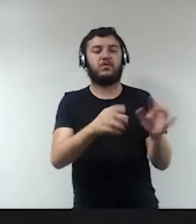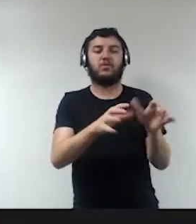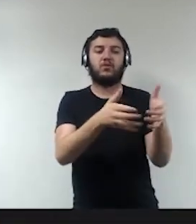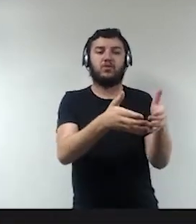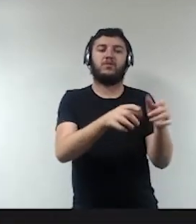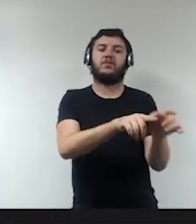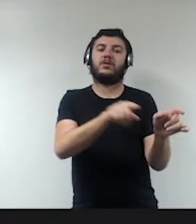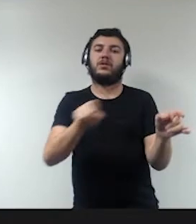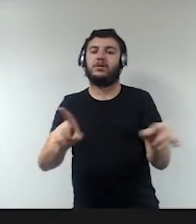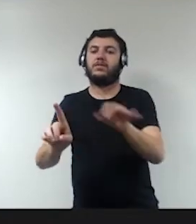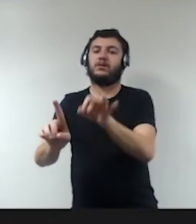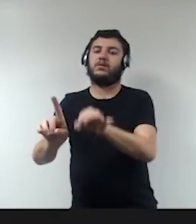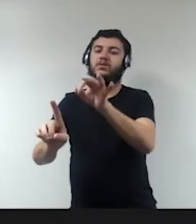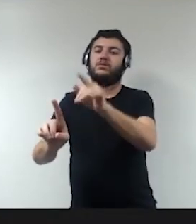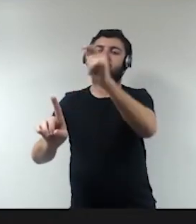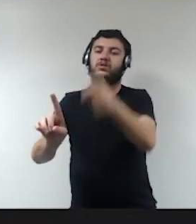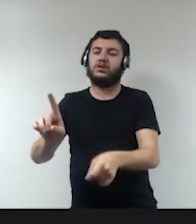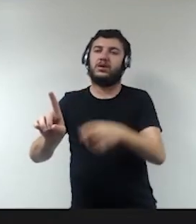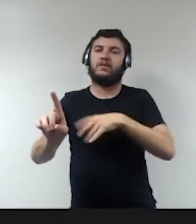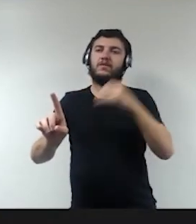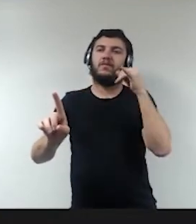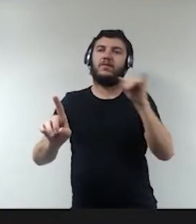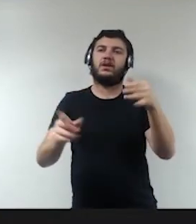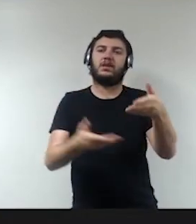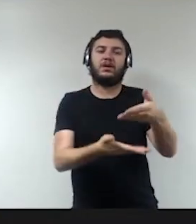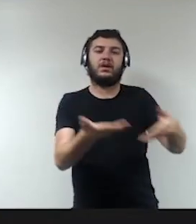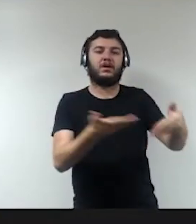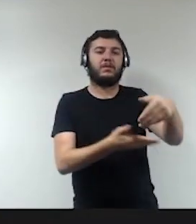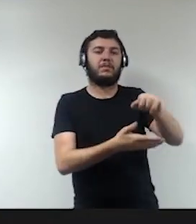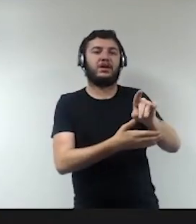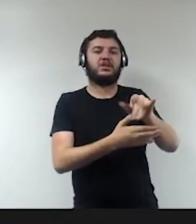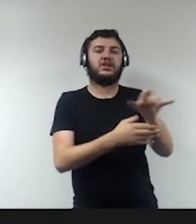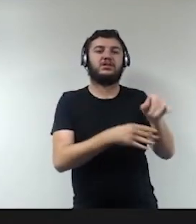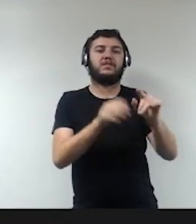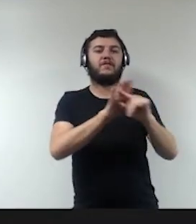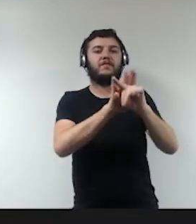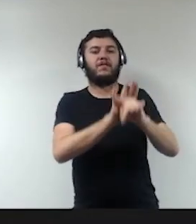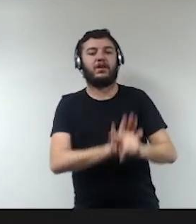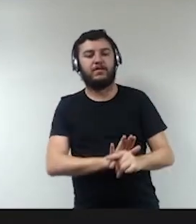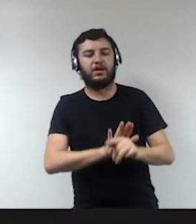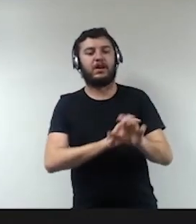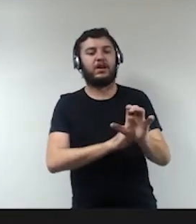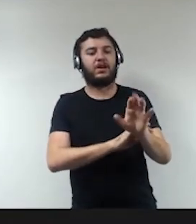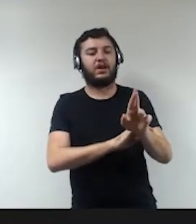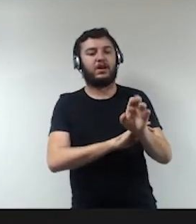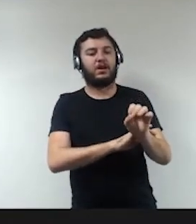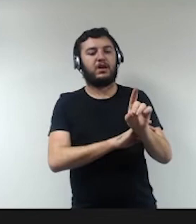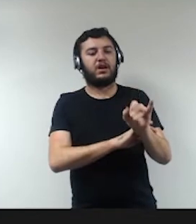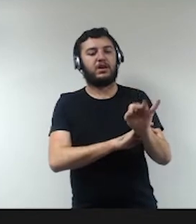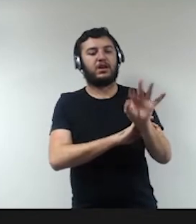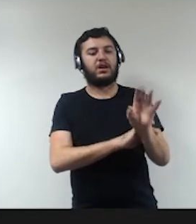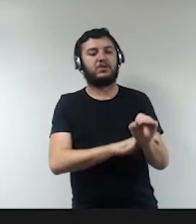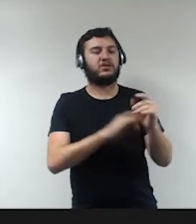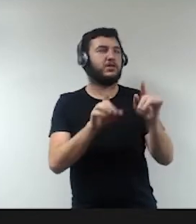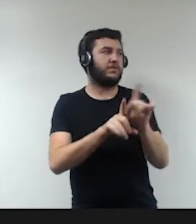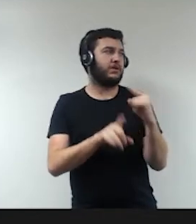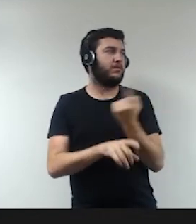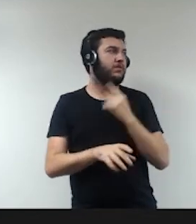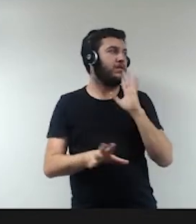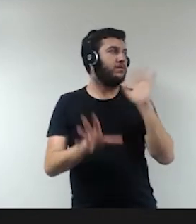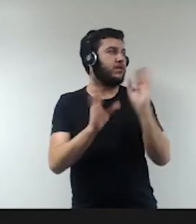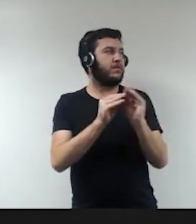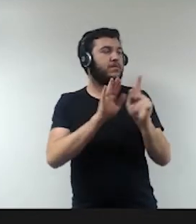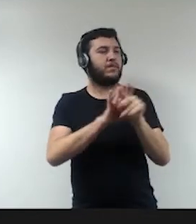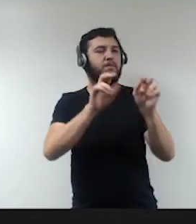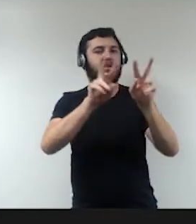não utilizar a mediação para verificação de créditos, né? Que onde a gente são temas sensíveis, tem questões